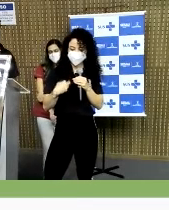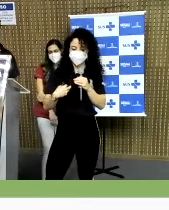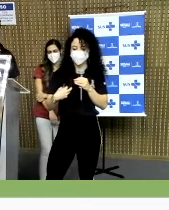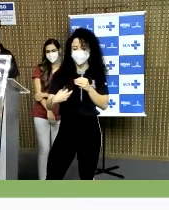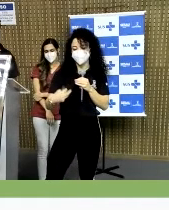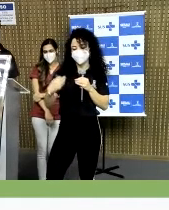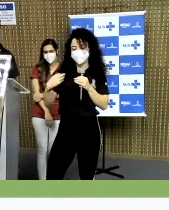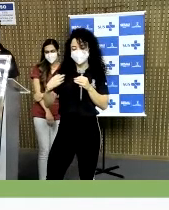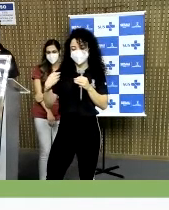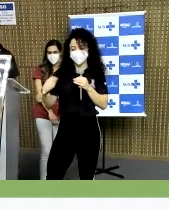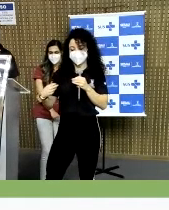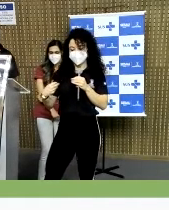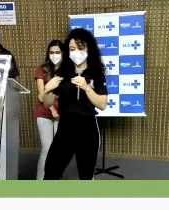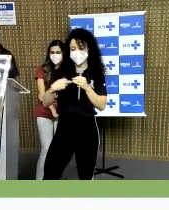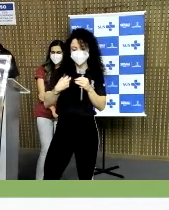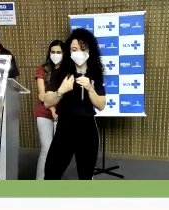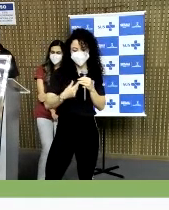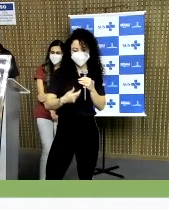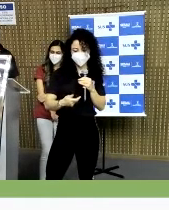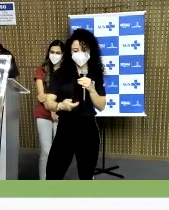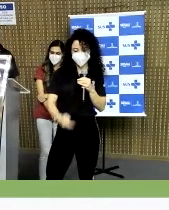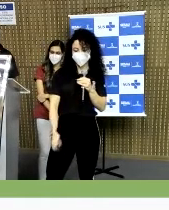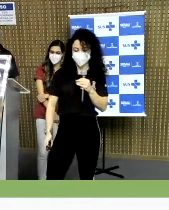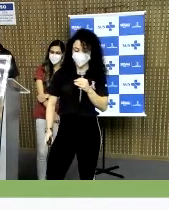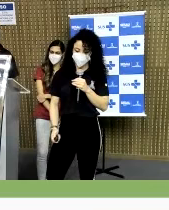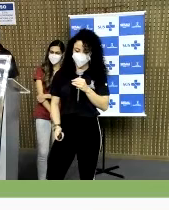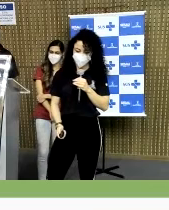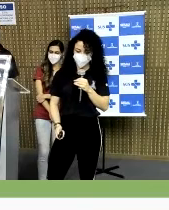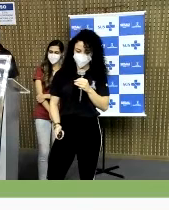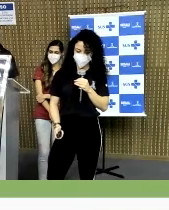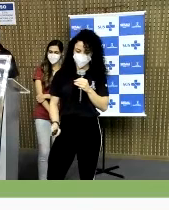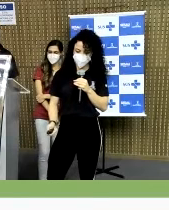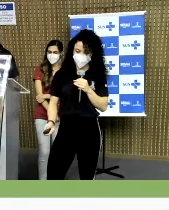em 2021, foram 13, em 2020, 3.